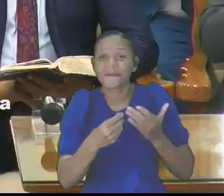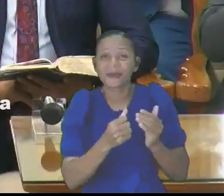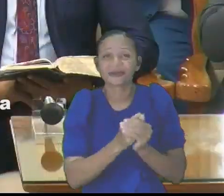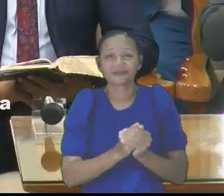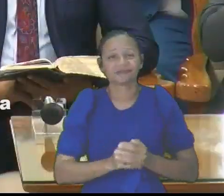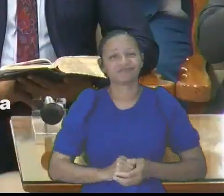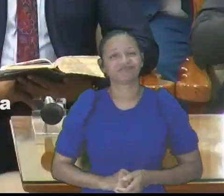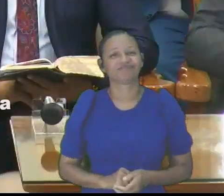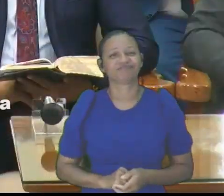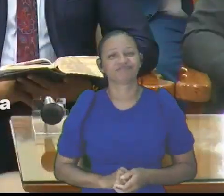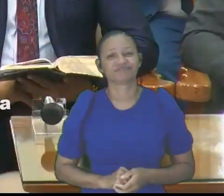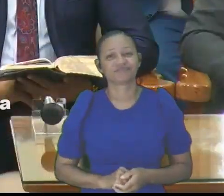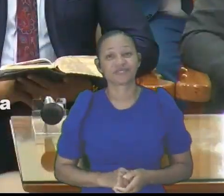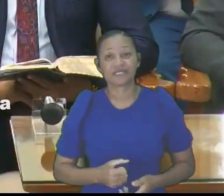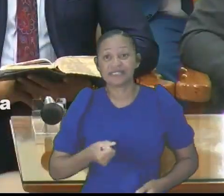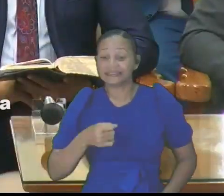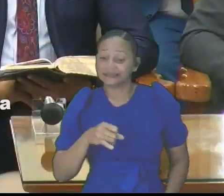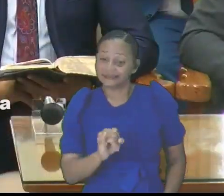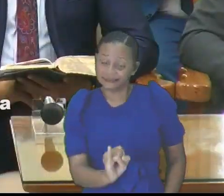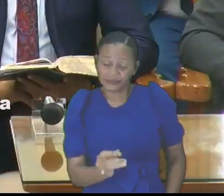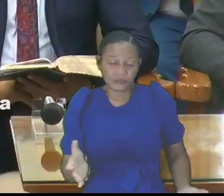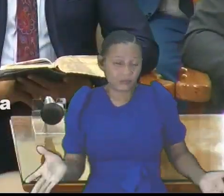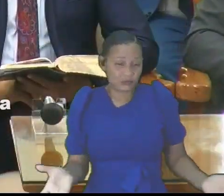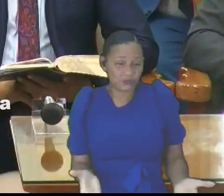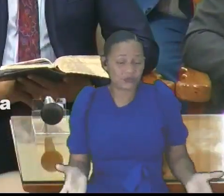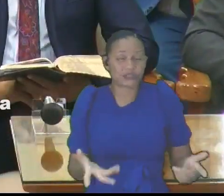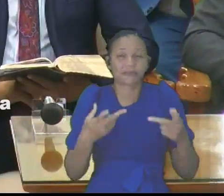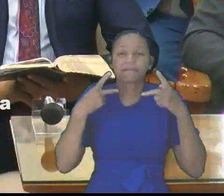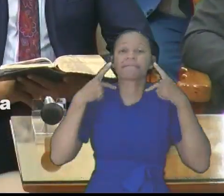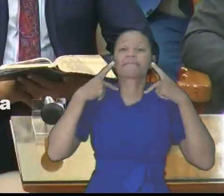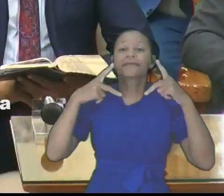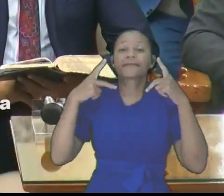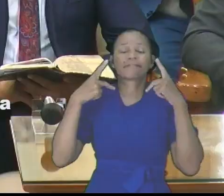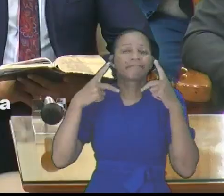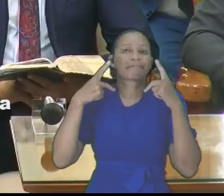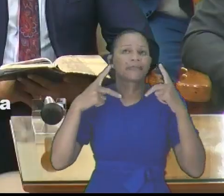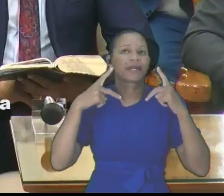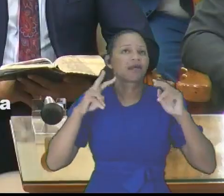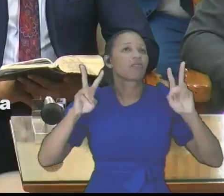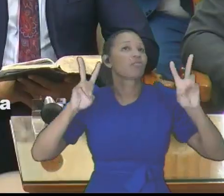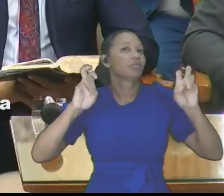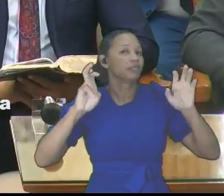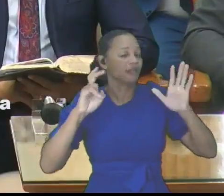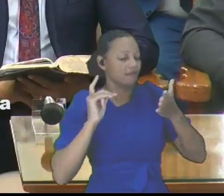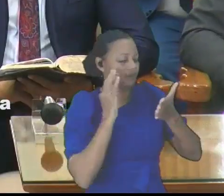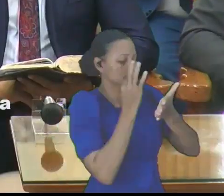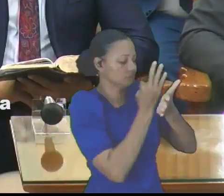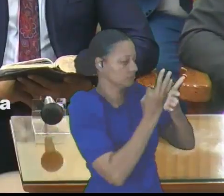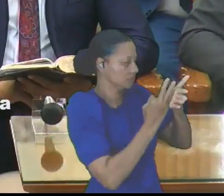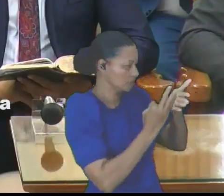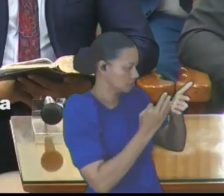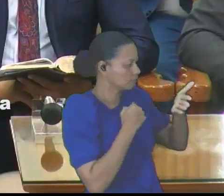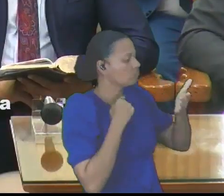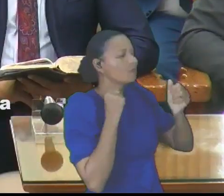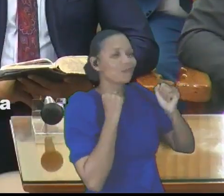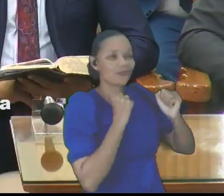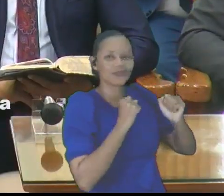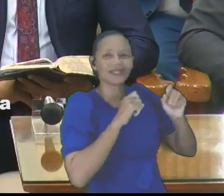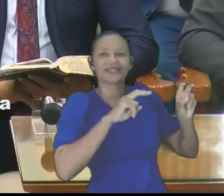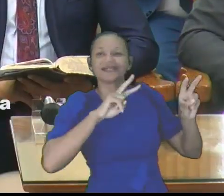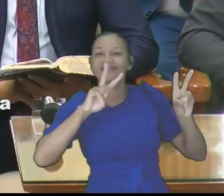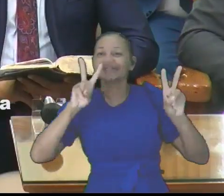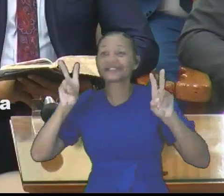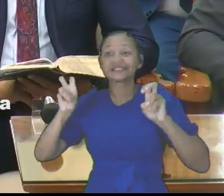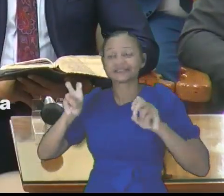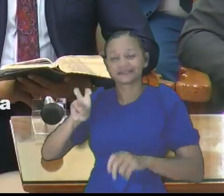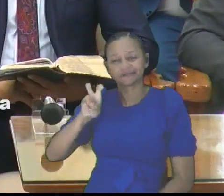5 pilares. Se eu fosse pregar um sermão hoje baseado em todo este texto, nós poderíamos dar o título de